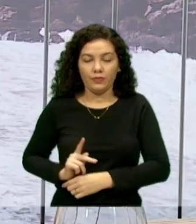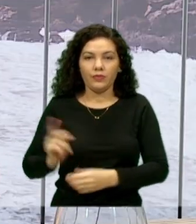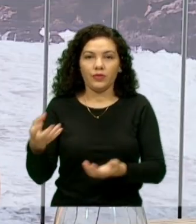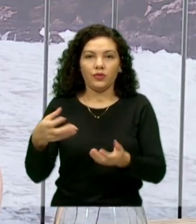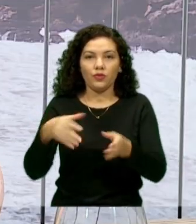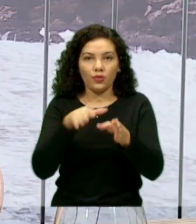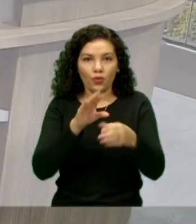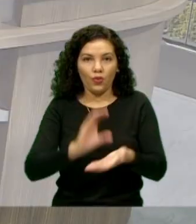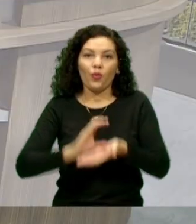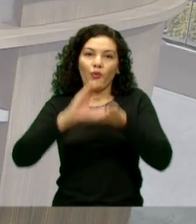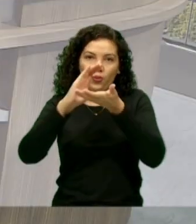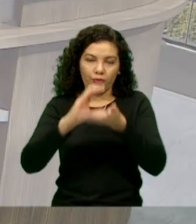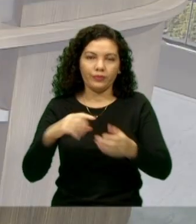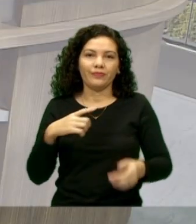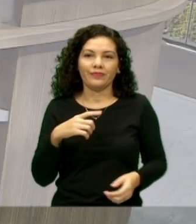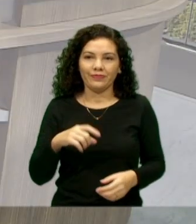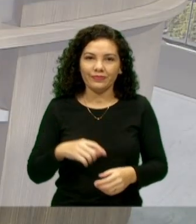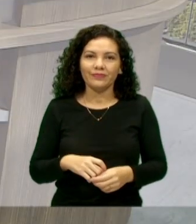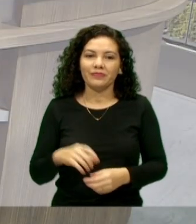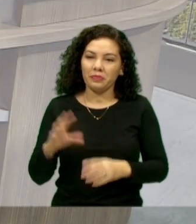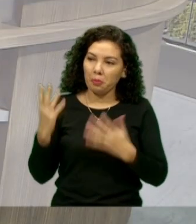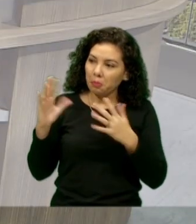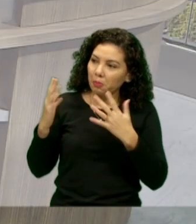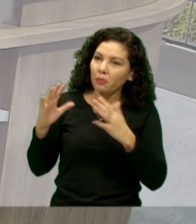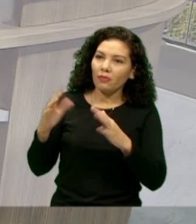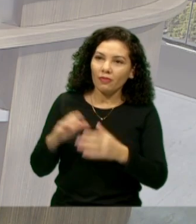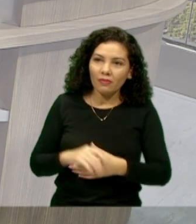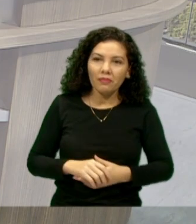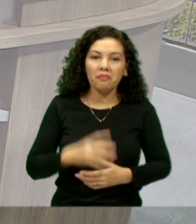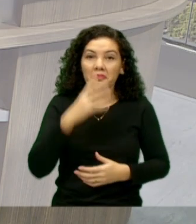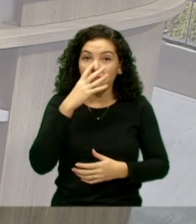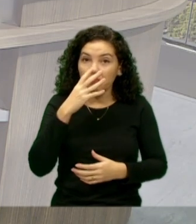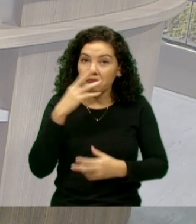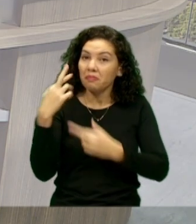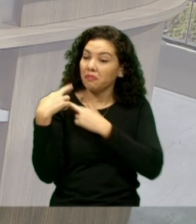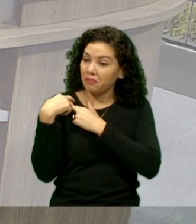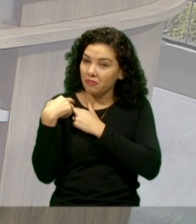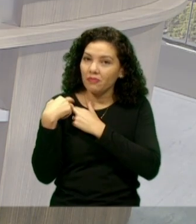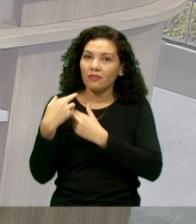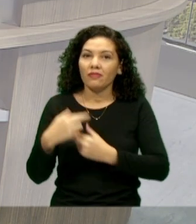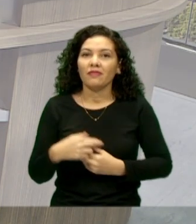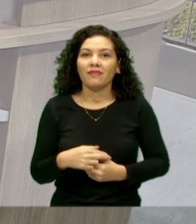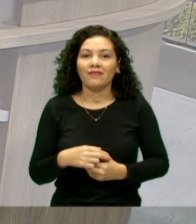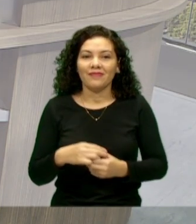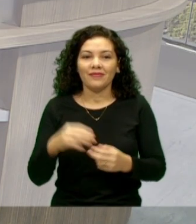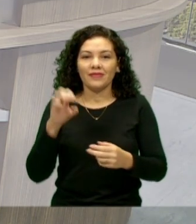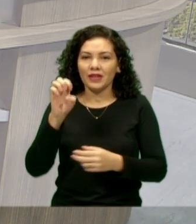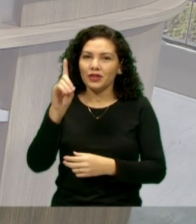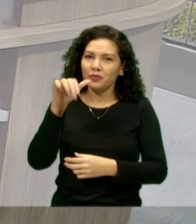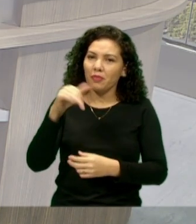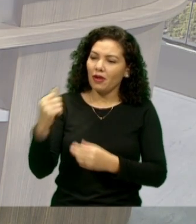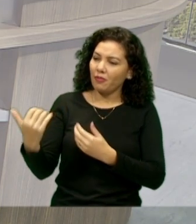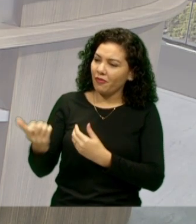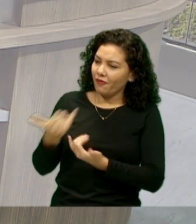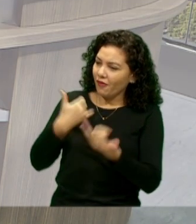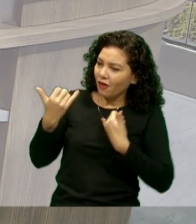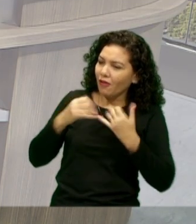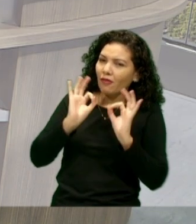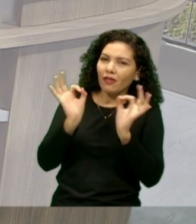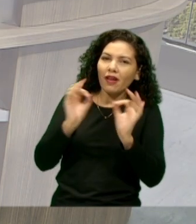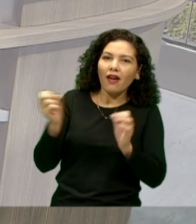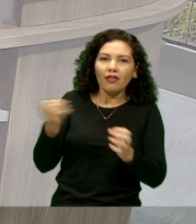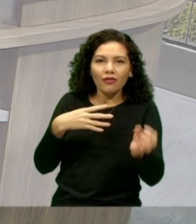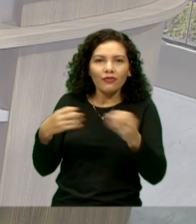conselho. É meu, aí, ó. Minha vice-presidente, olha a responsabilidade que eu tenho. Edmar, como é que tu não nos contou dessa novidade?